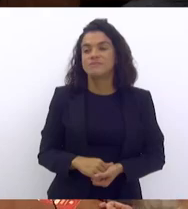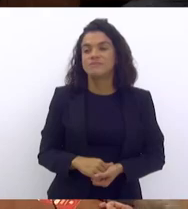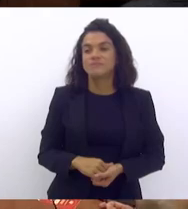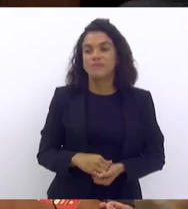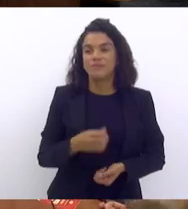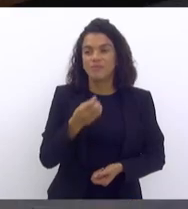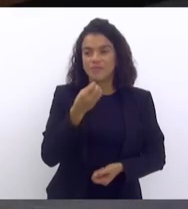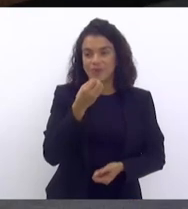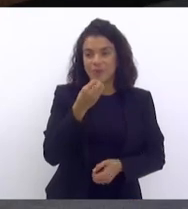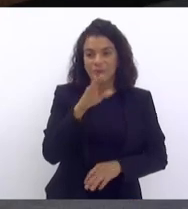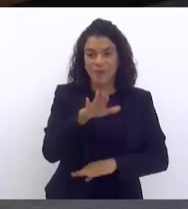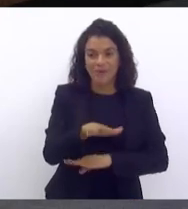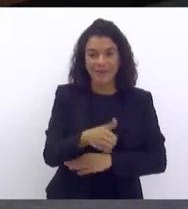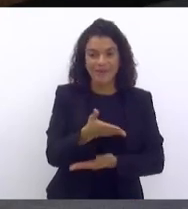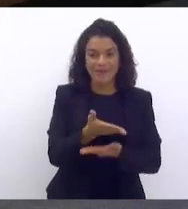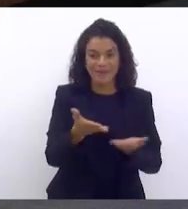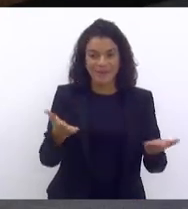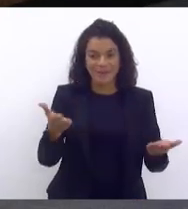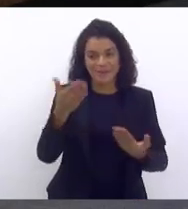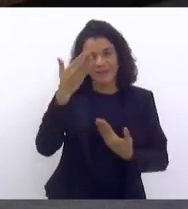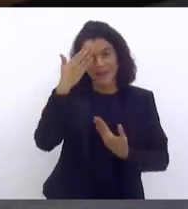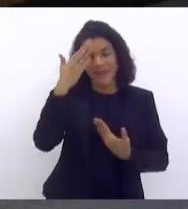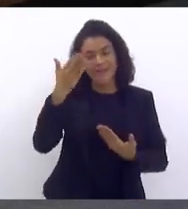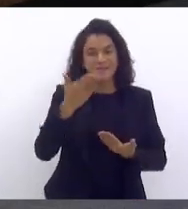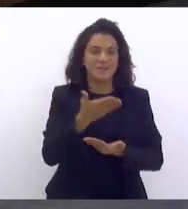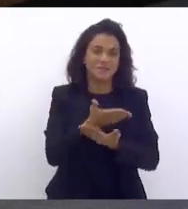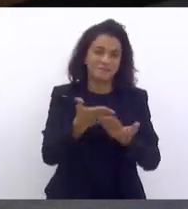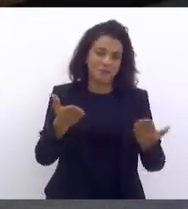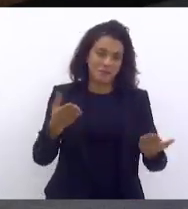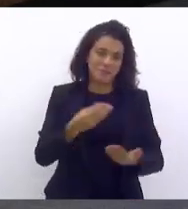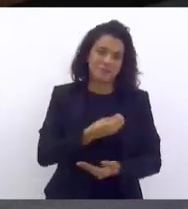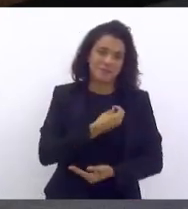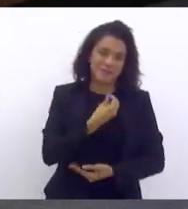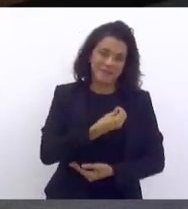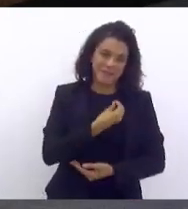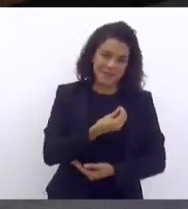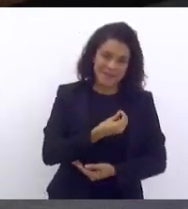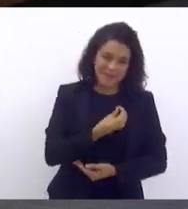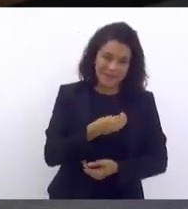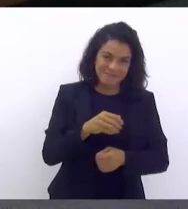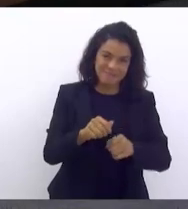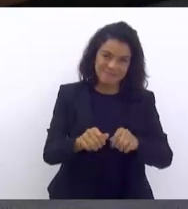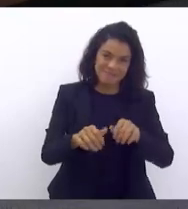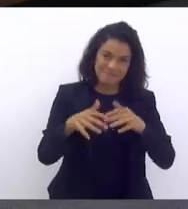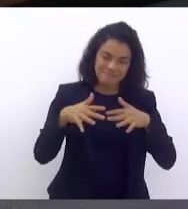Boa tarde. Eu gostaria de agradecer a todos por estarem aqui, né?